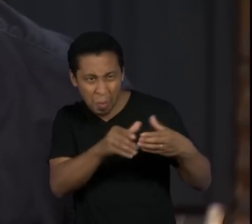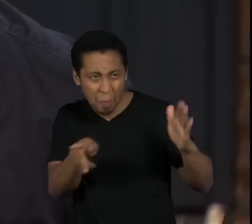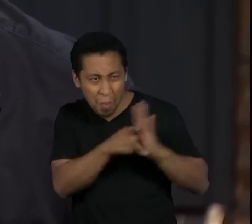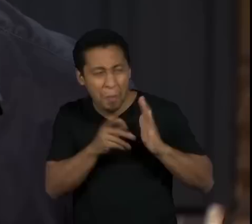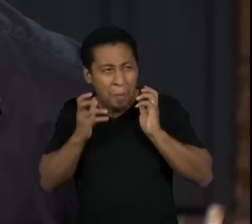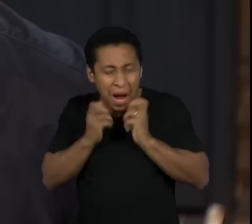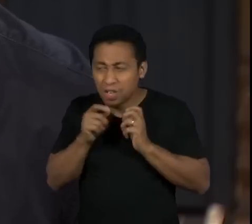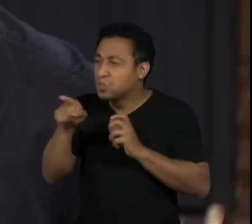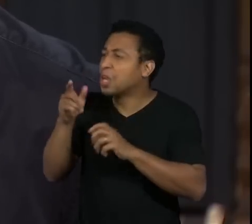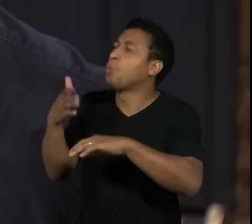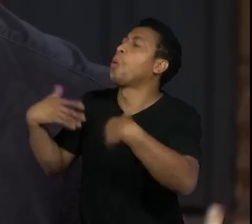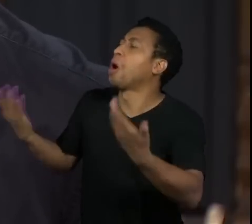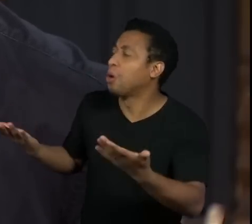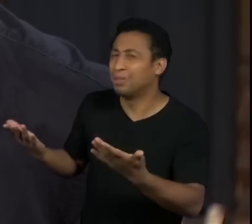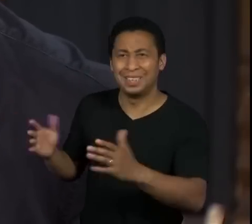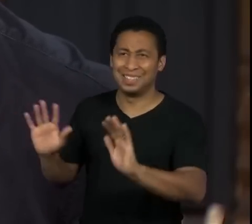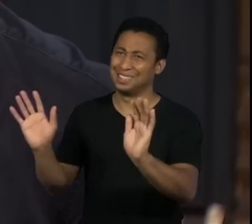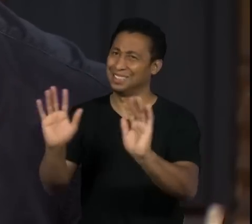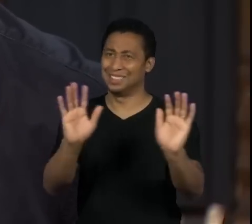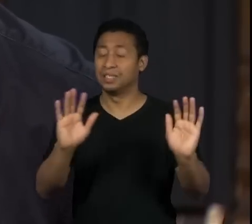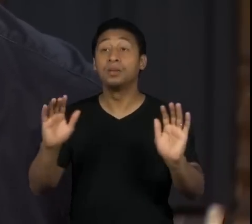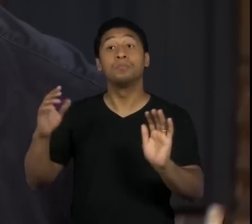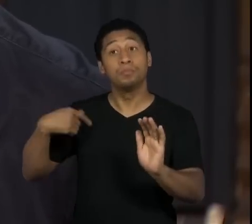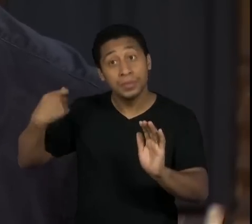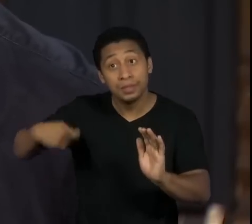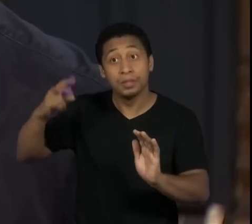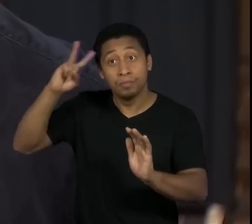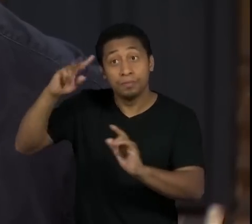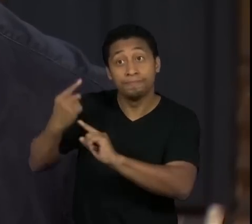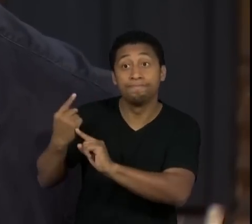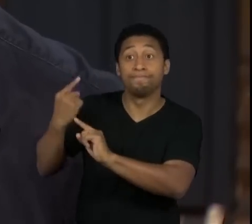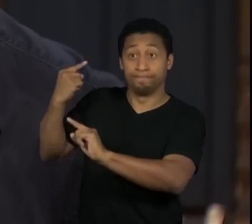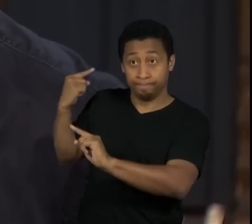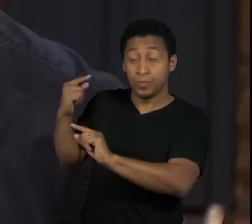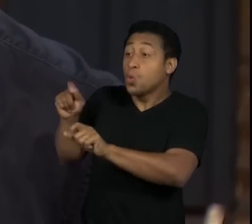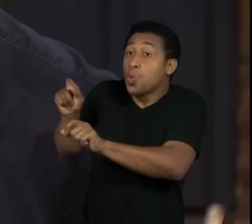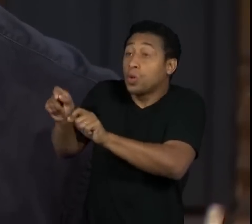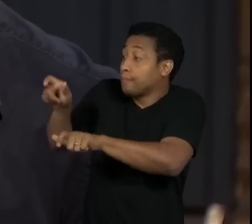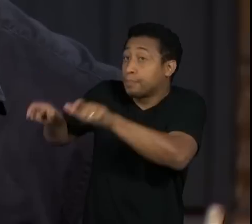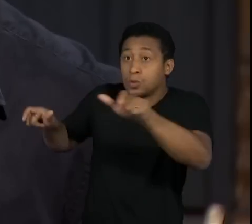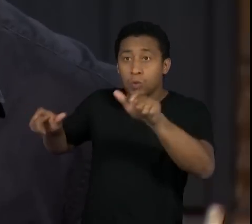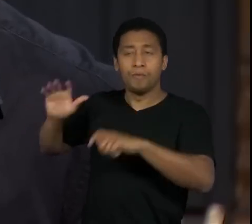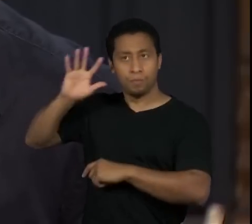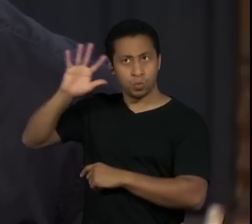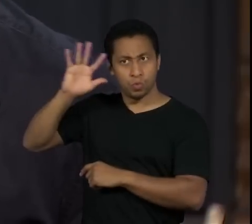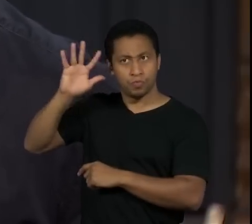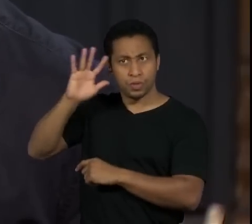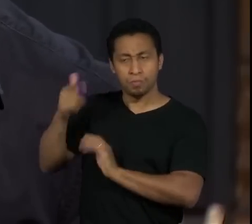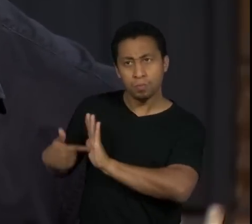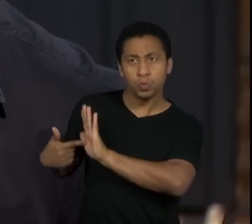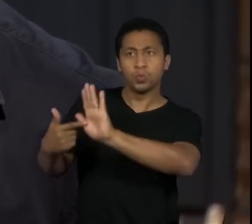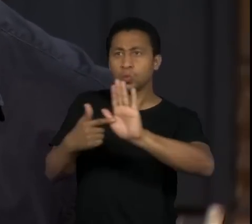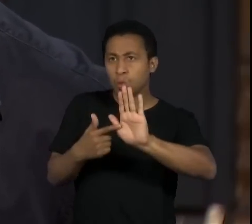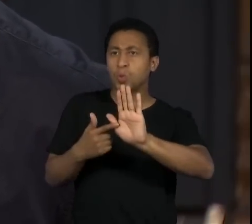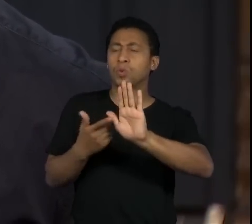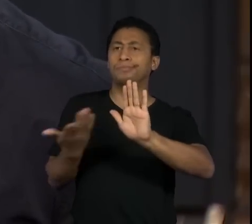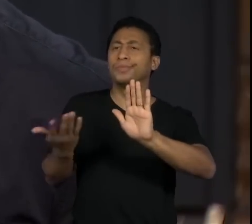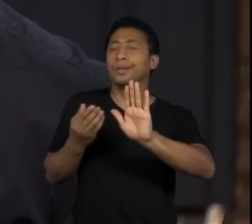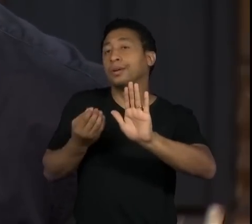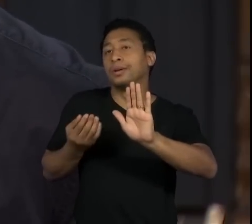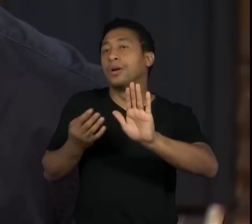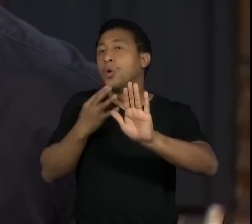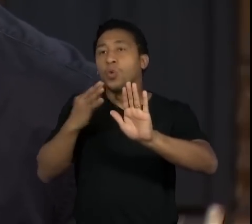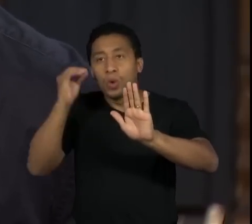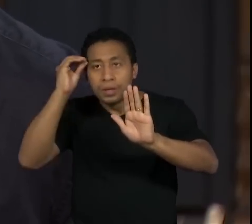que de brilhante essas pessoas nos deixaram de legado em termos de conhecimento e hoje, em 2023, com